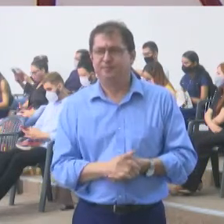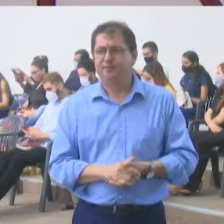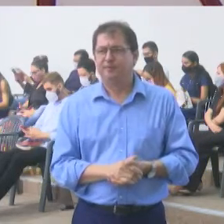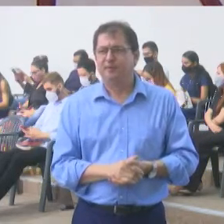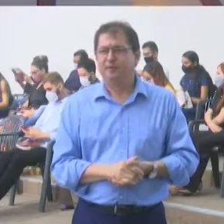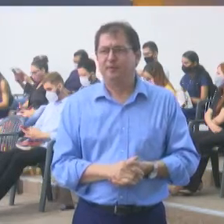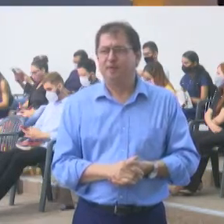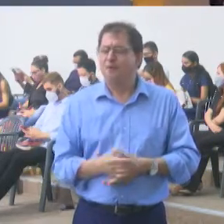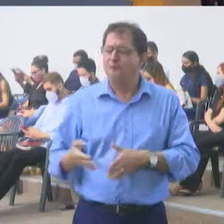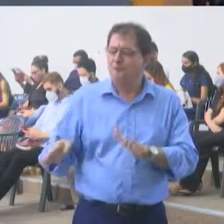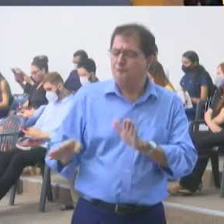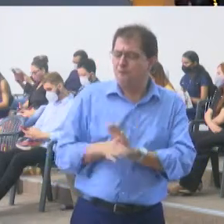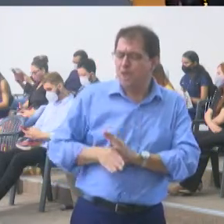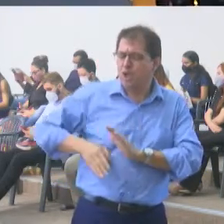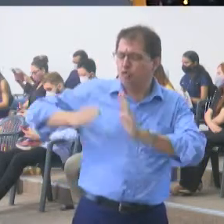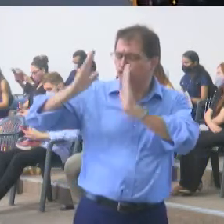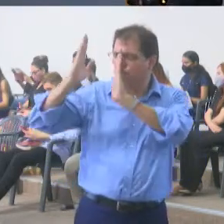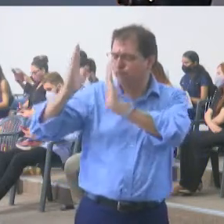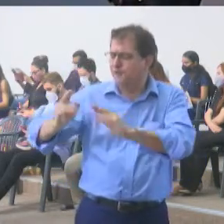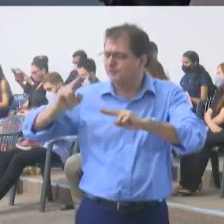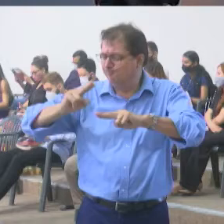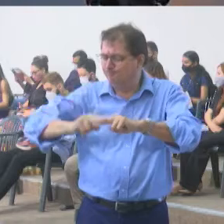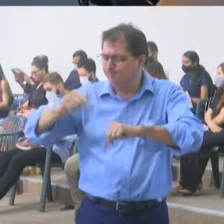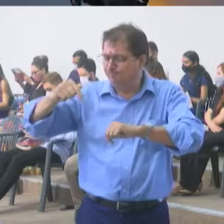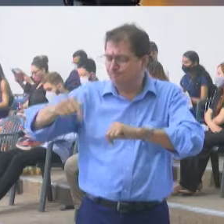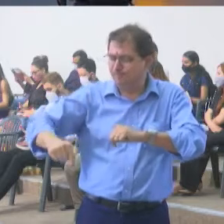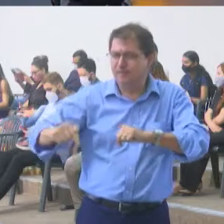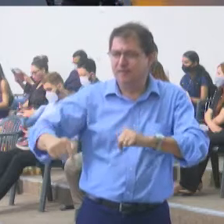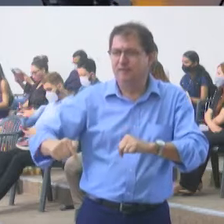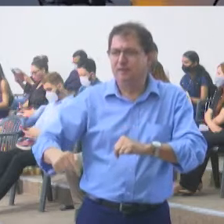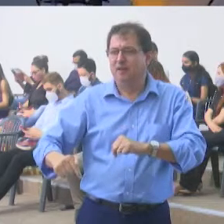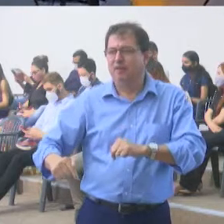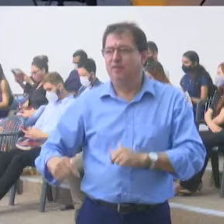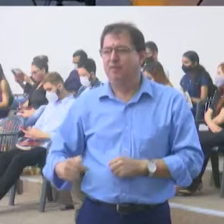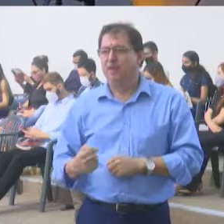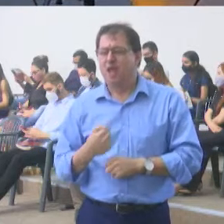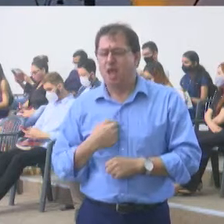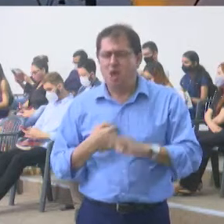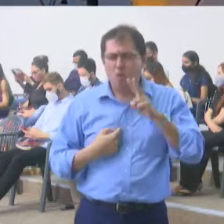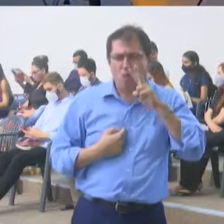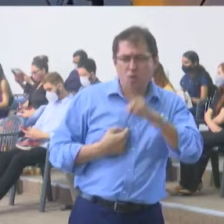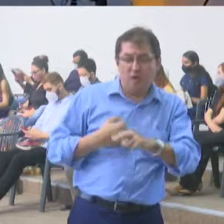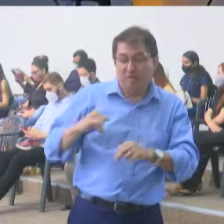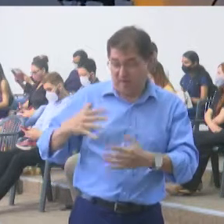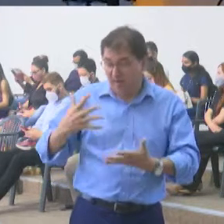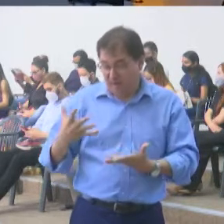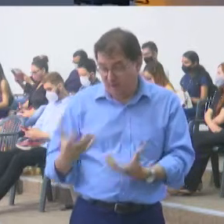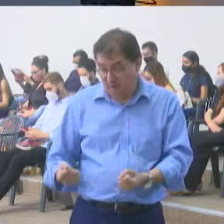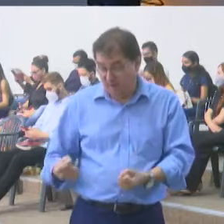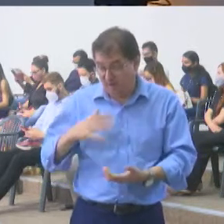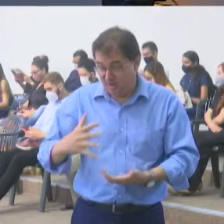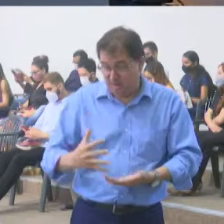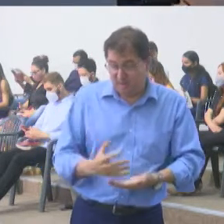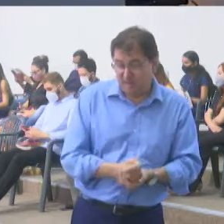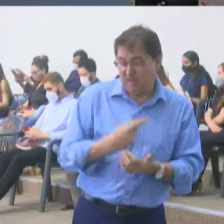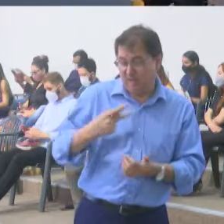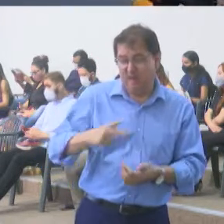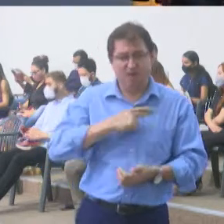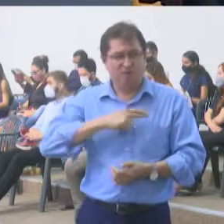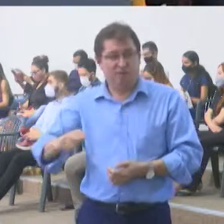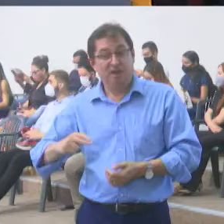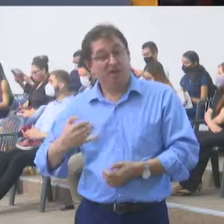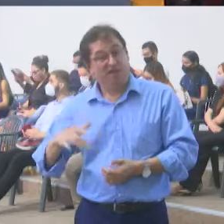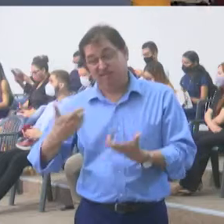presença destes que estão sentados aqui, e na de meu povo. Se queres resgatá-la, resgata. Se